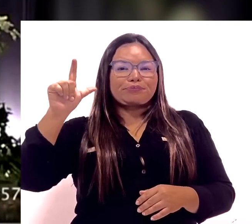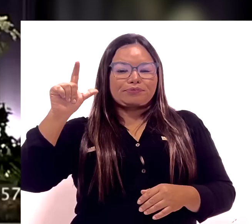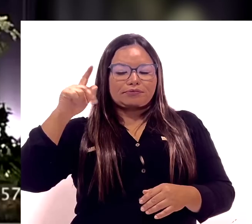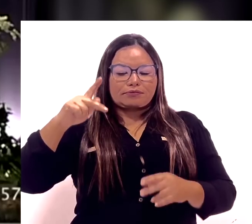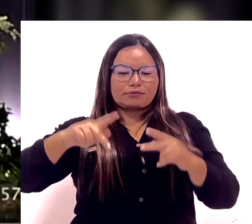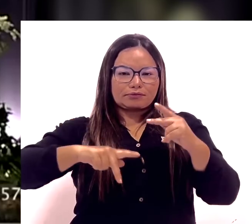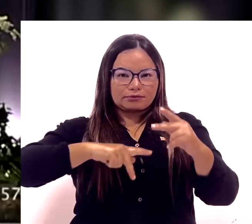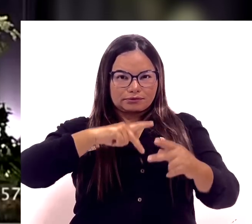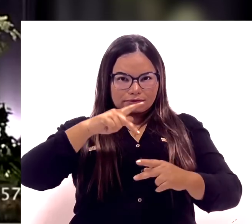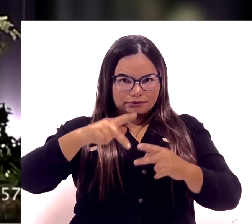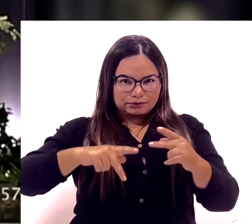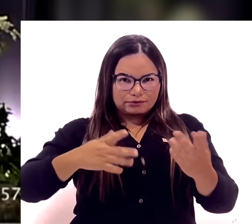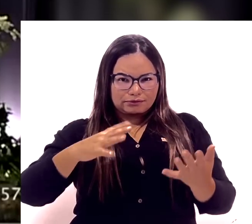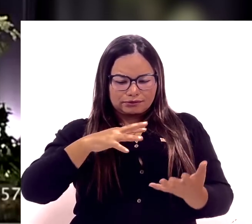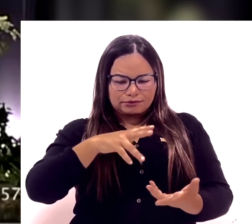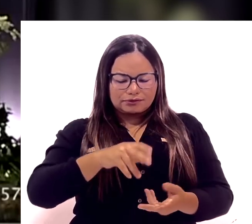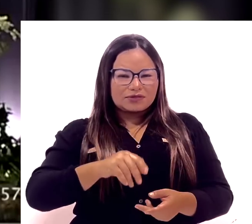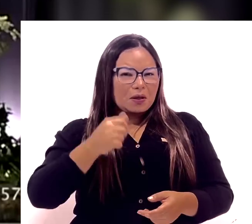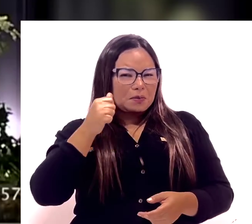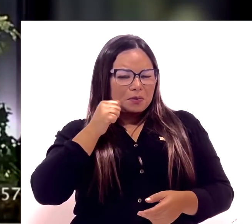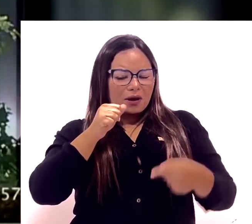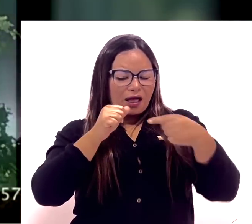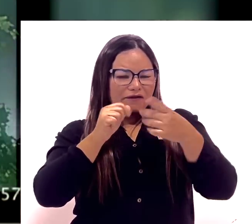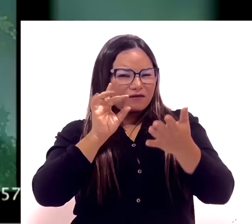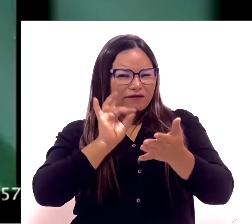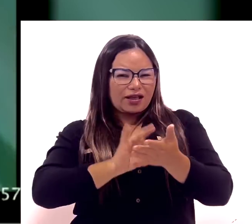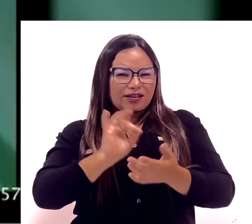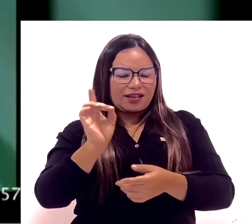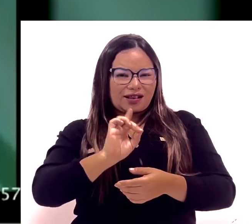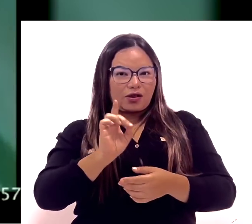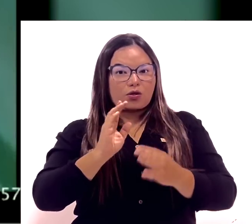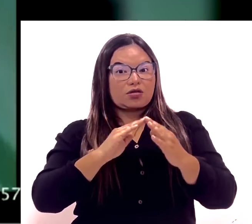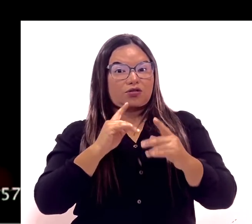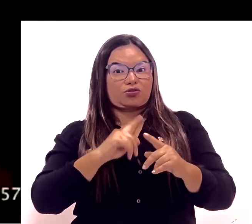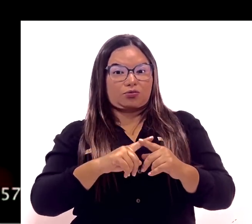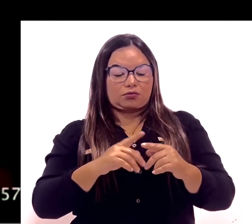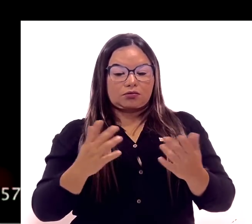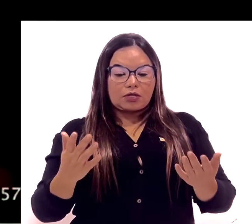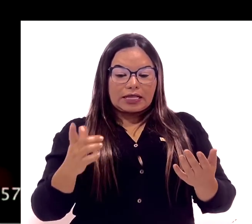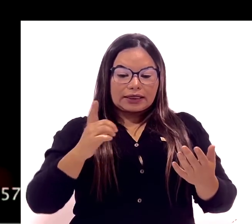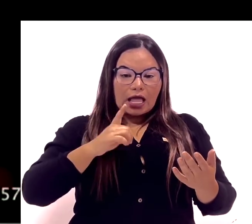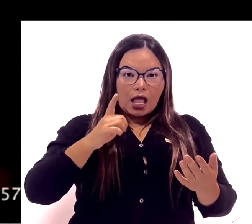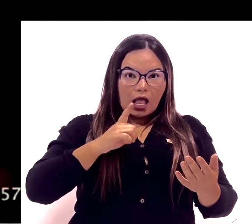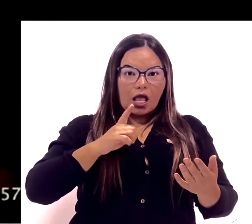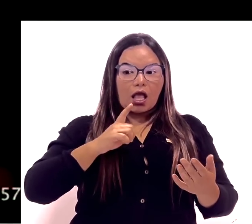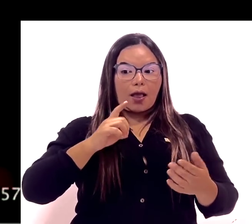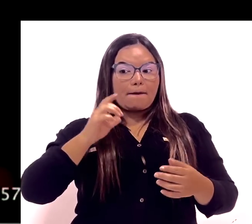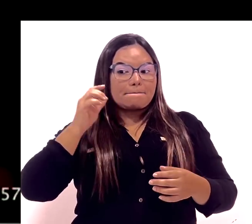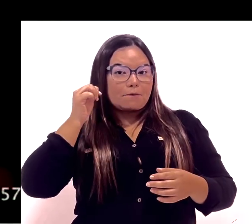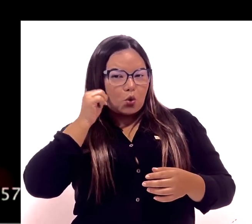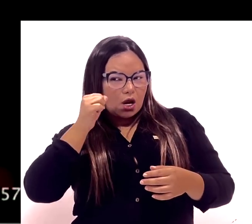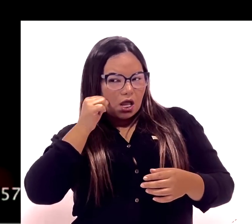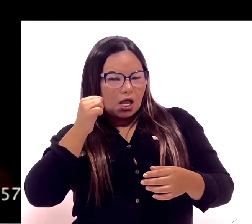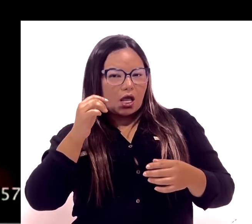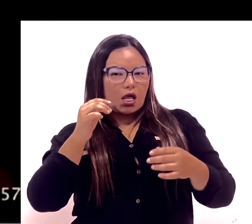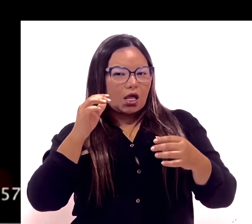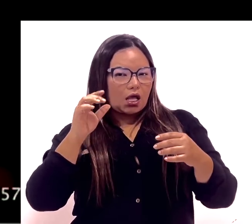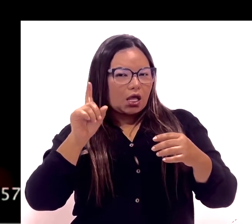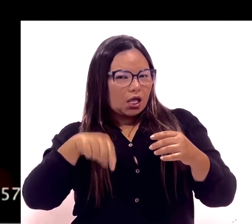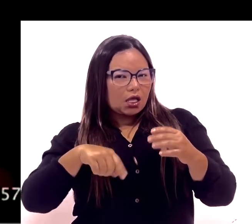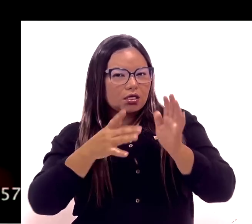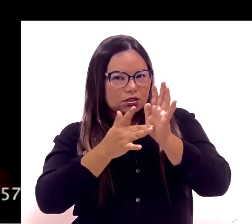uma vez em cadeias. Muda os tempos e a lei. Cuidará em mudar os tempos e a lei.